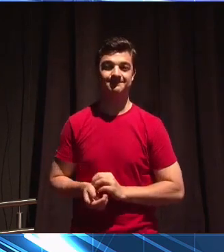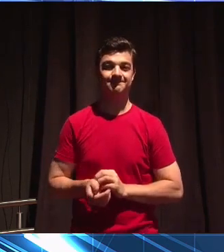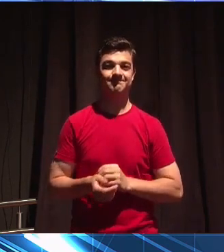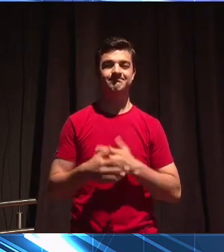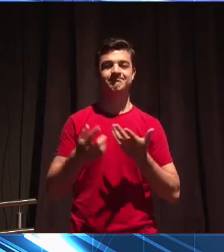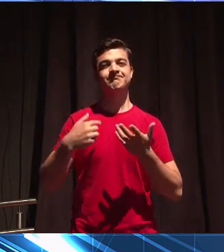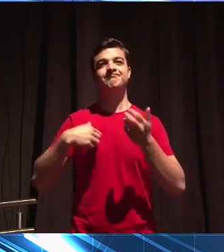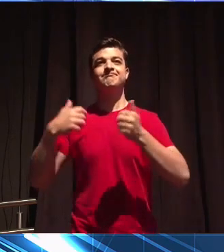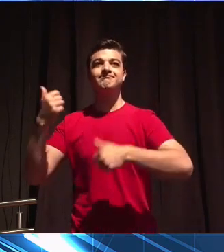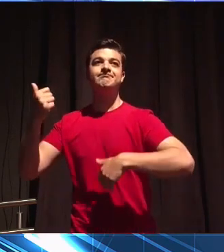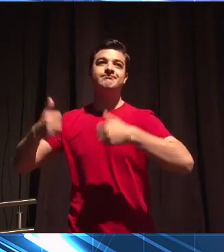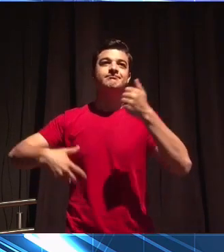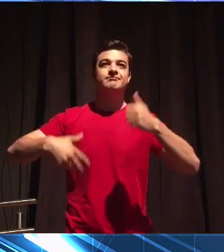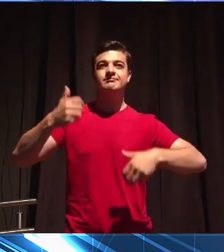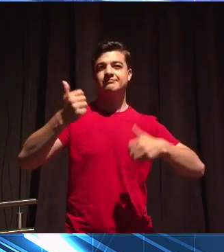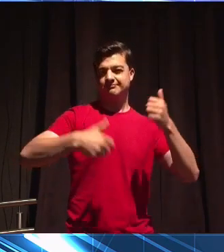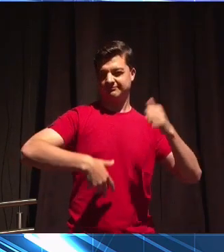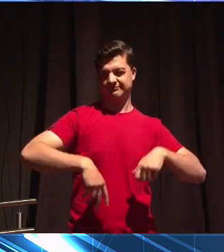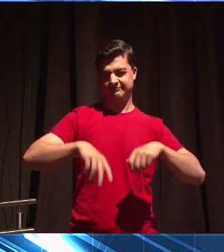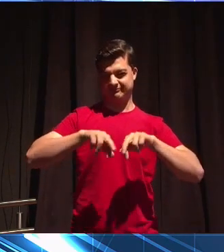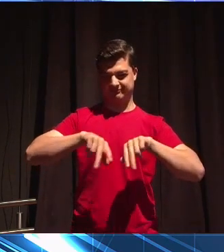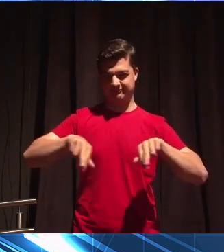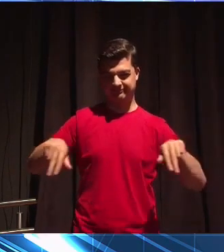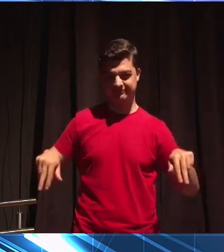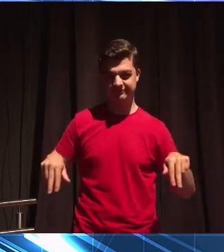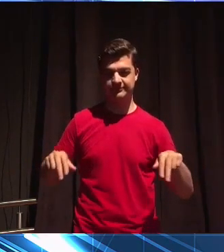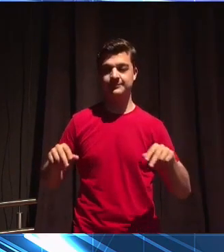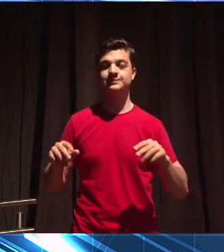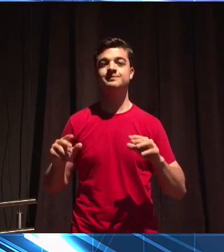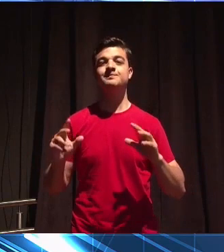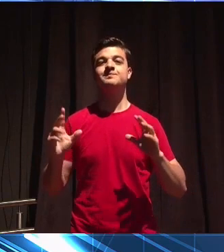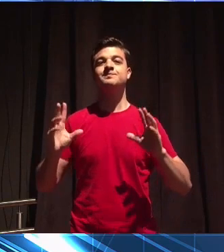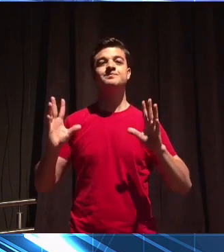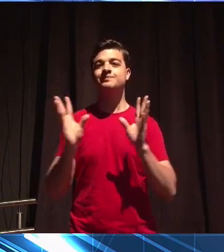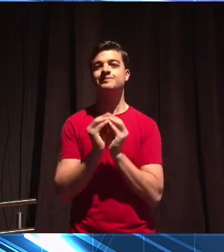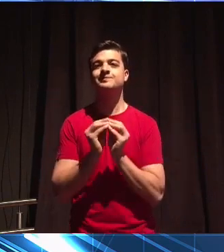quero que vocês levem, passado toda essa correria, é...